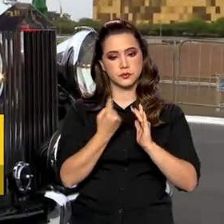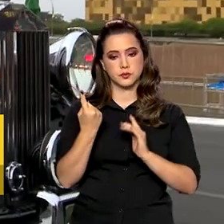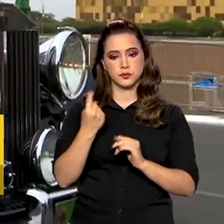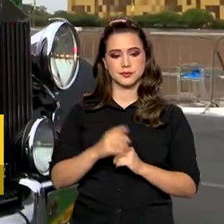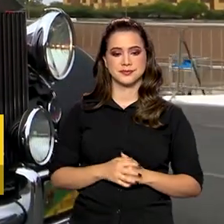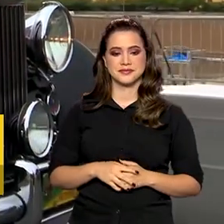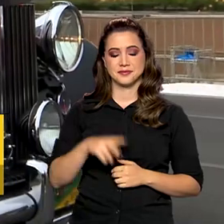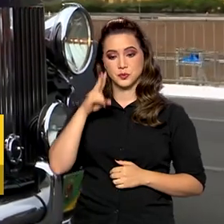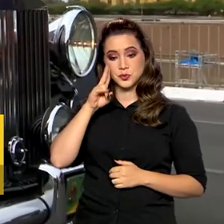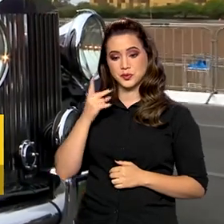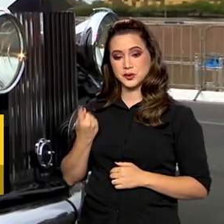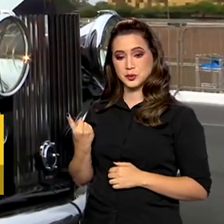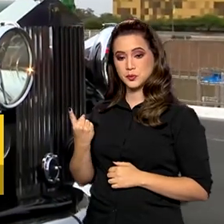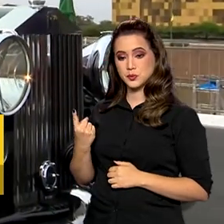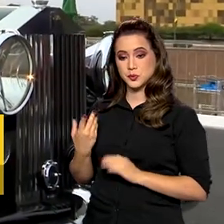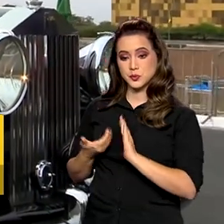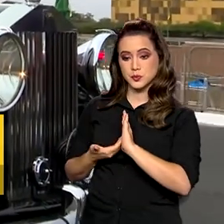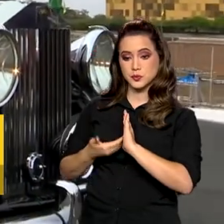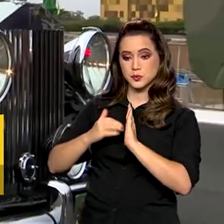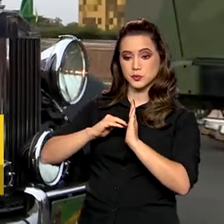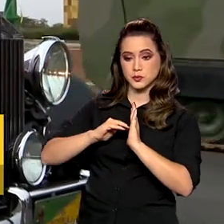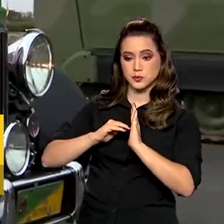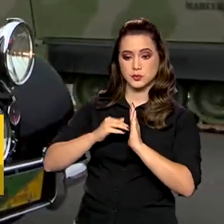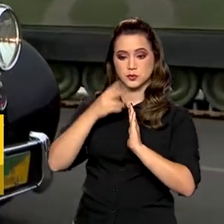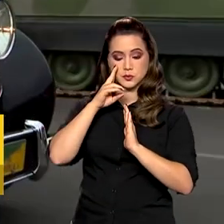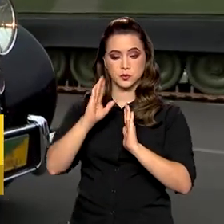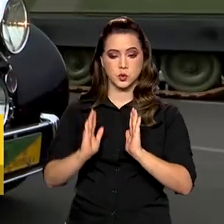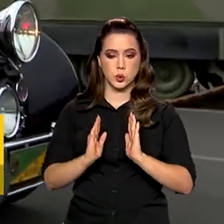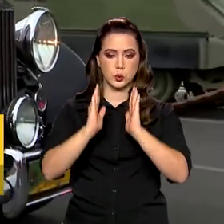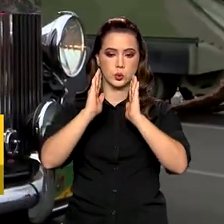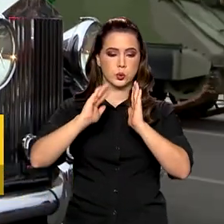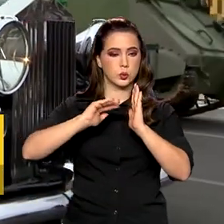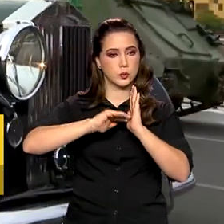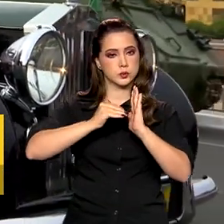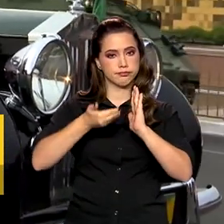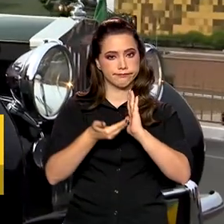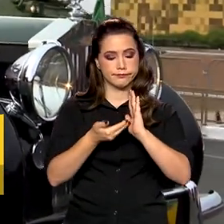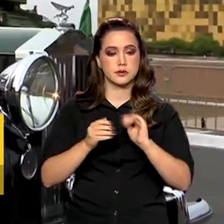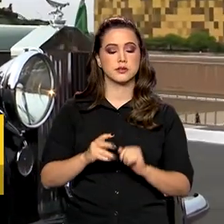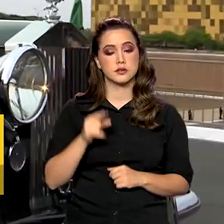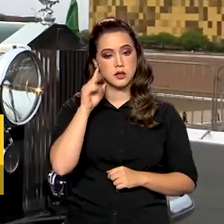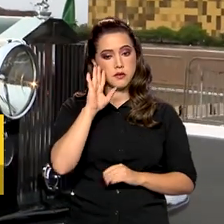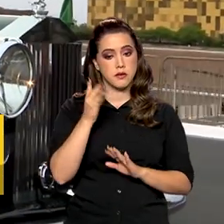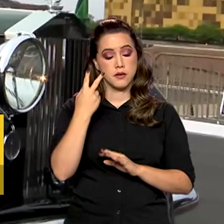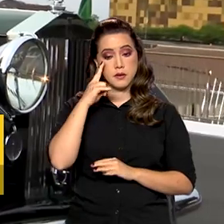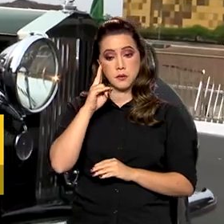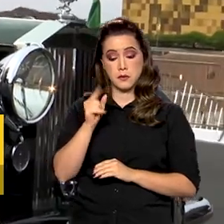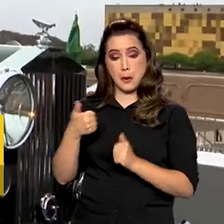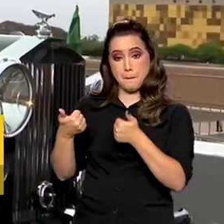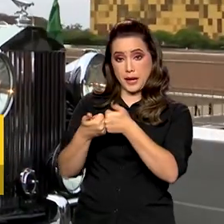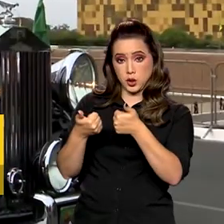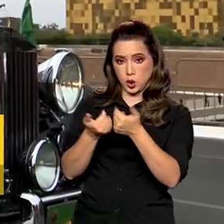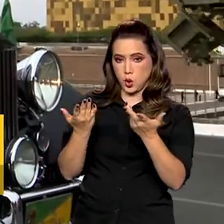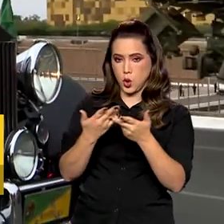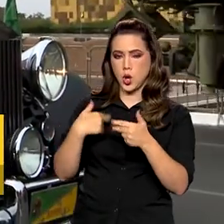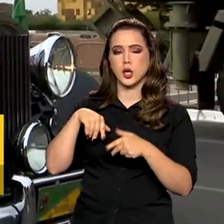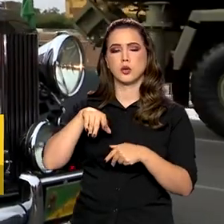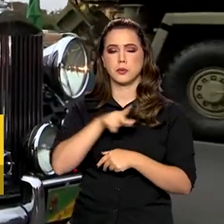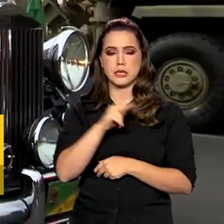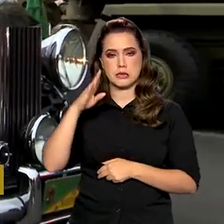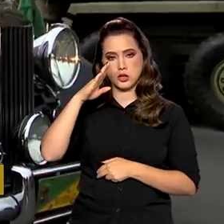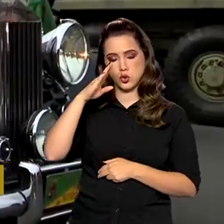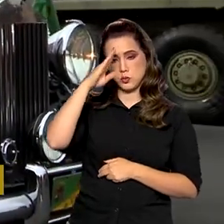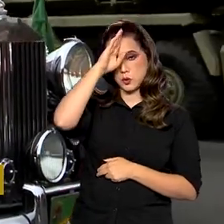cúpula do Senado, as torres ali do Congresso, ali ao fundo, o presidente chega mais perto ali já do